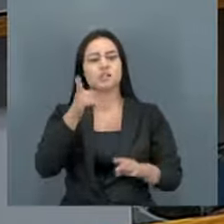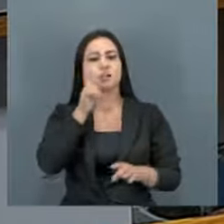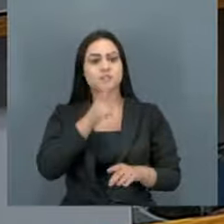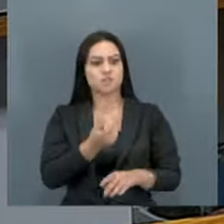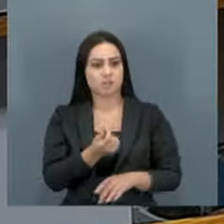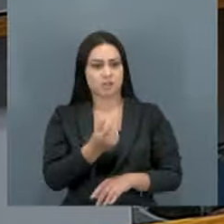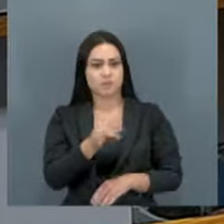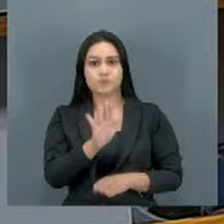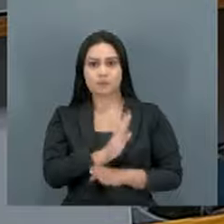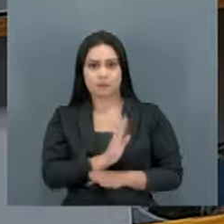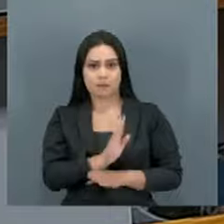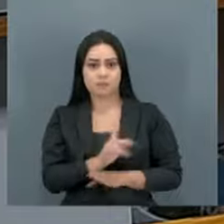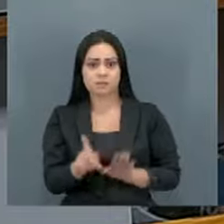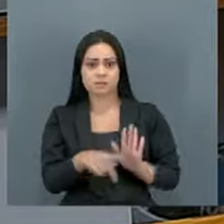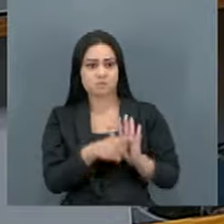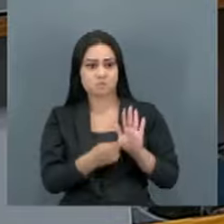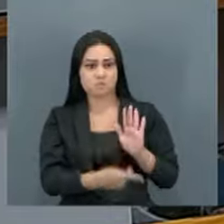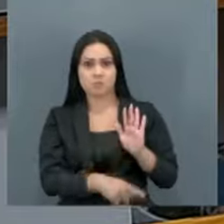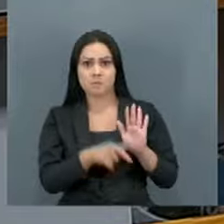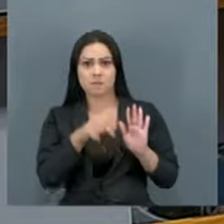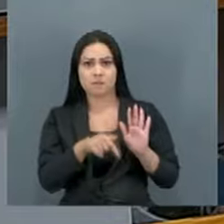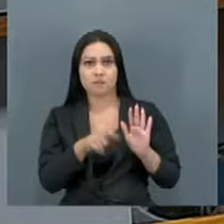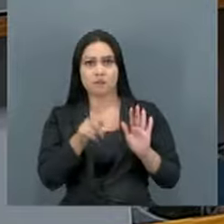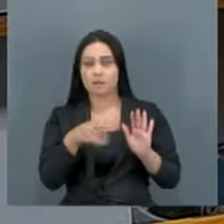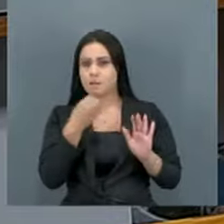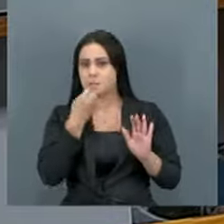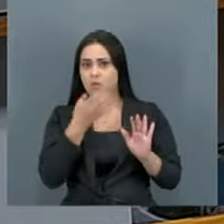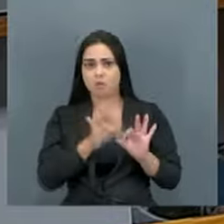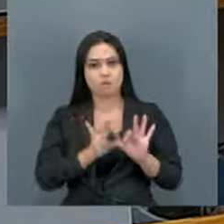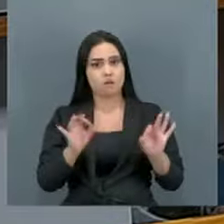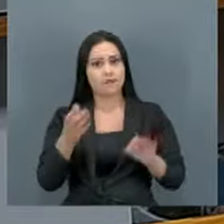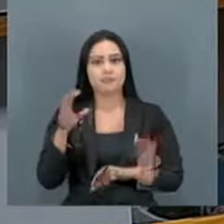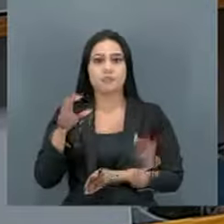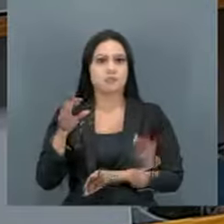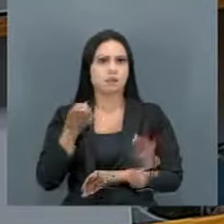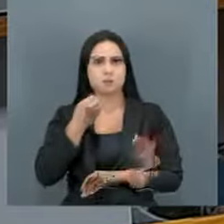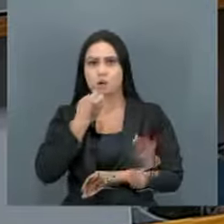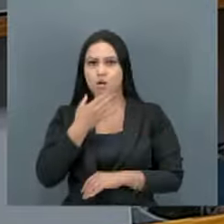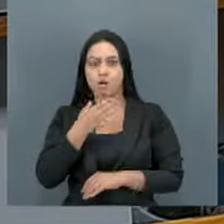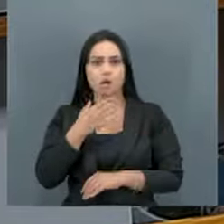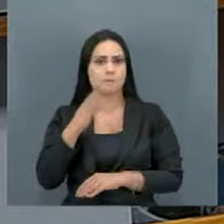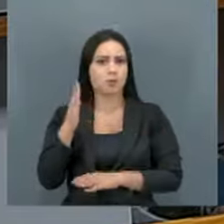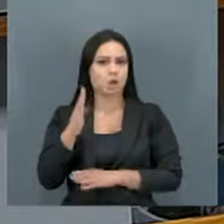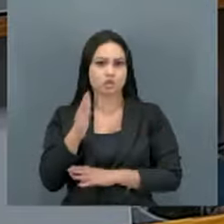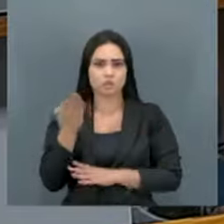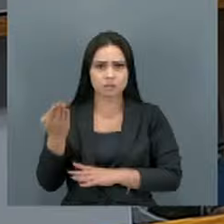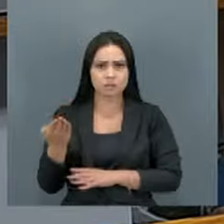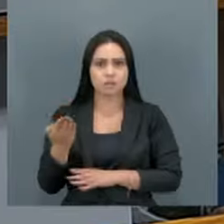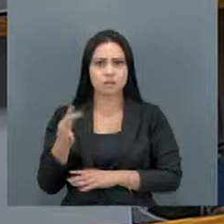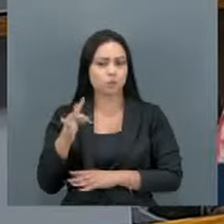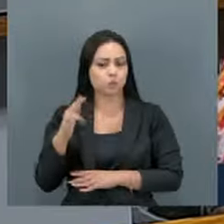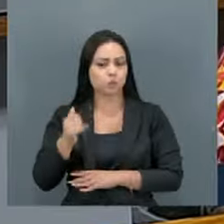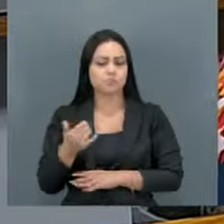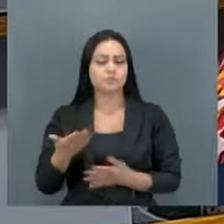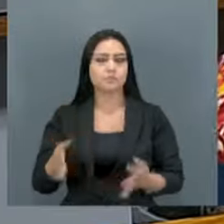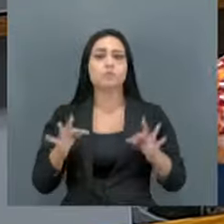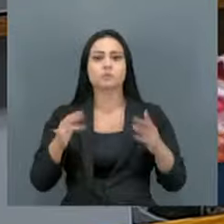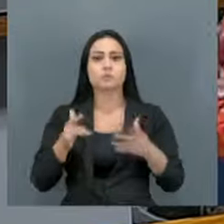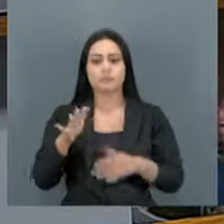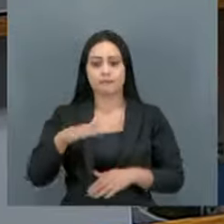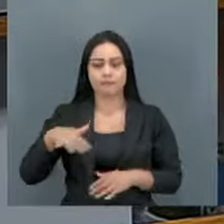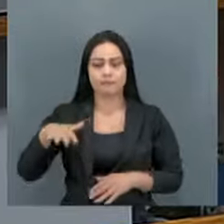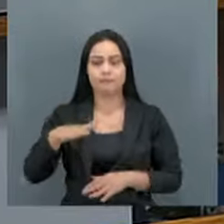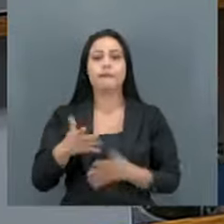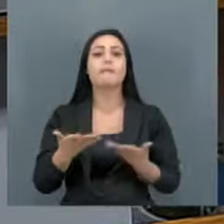Eles. Os meninos chavantes são bons em ciência, são bons em biologia. Então, todas as áreas. Ah,